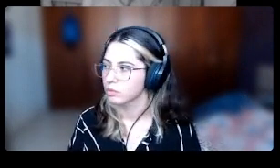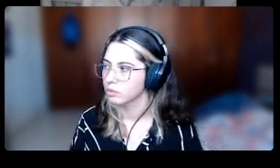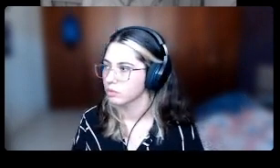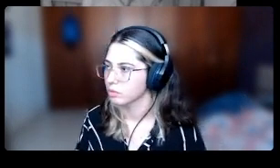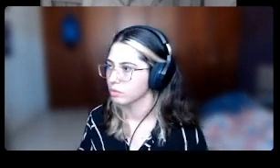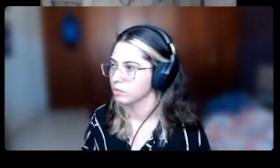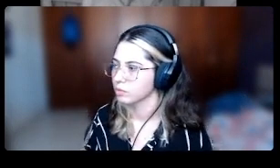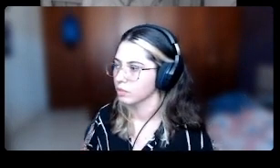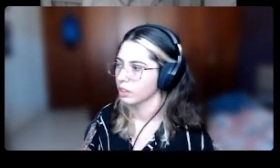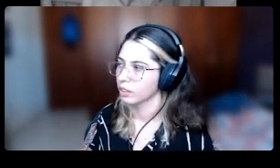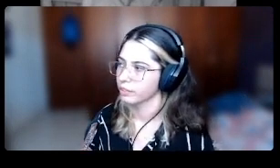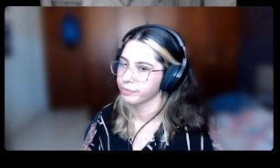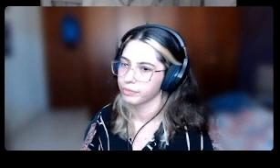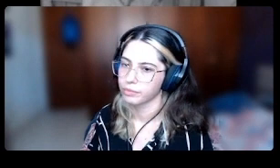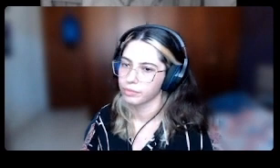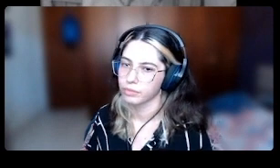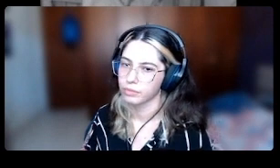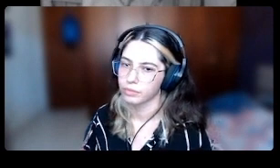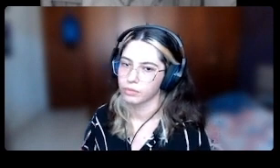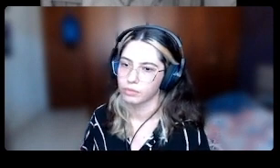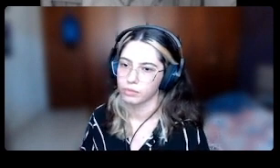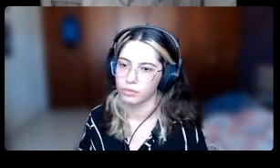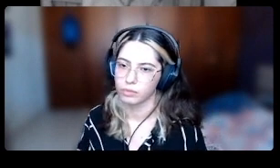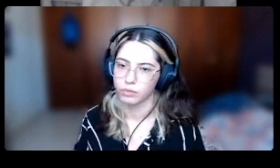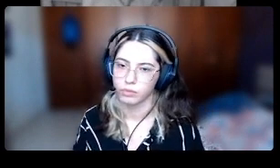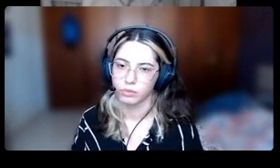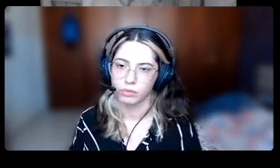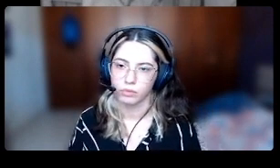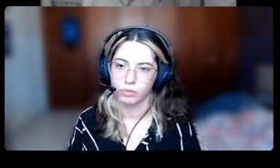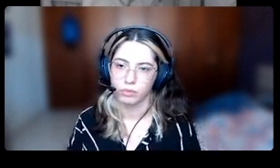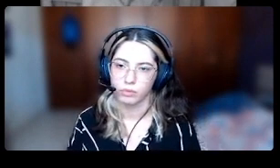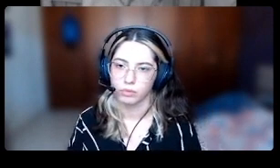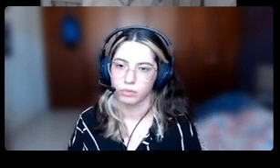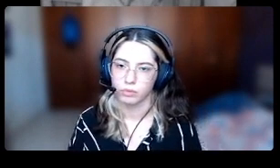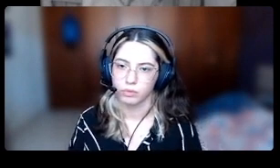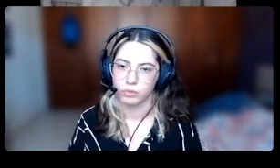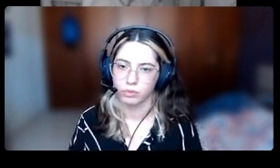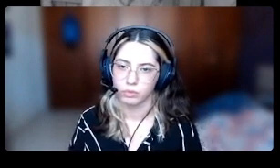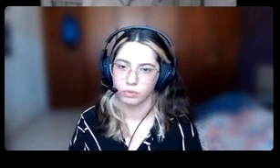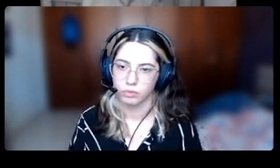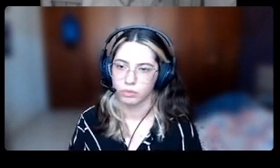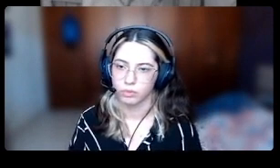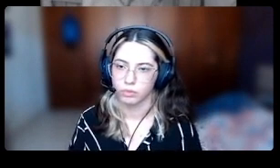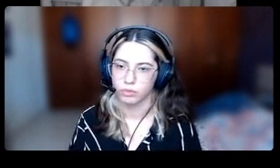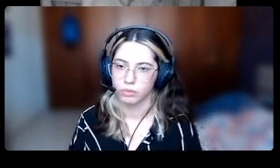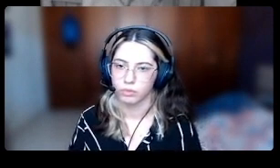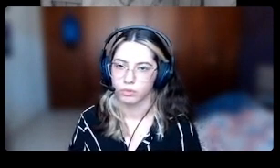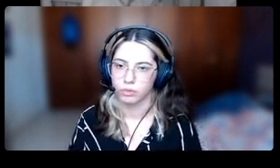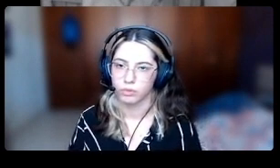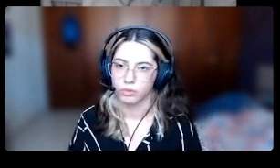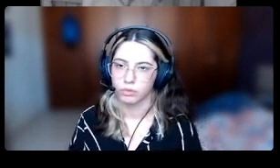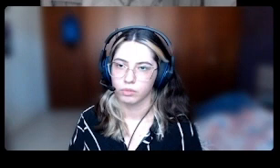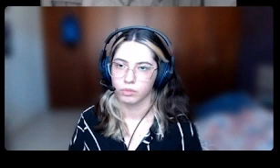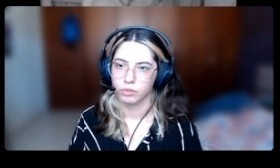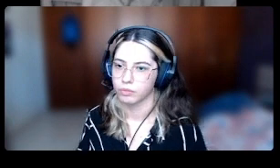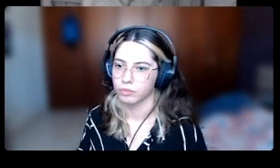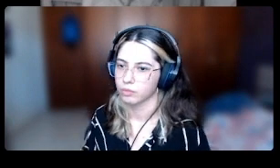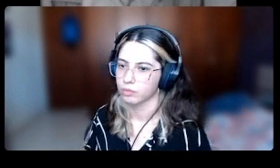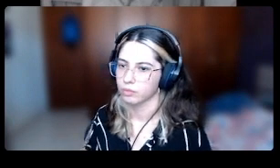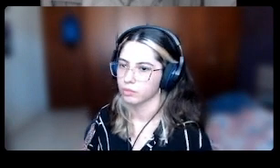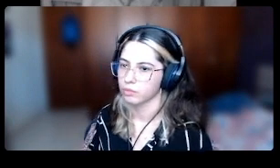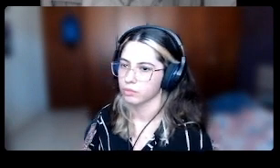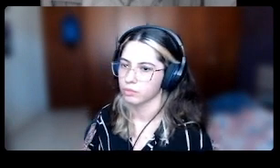nos dois testes obteve resultados muito positivos em comparação a outras madeiras, como a Pinus SP. Por